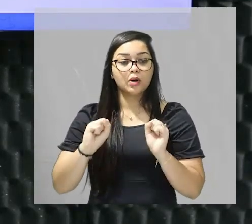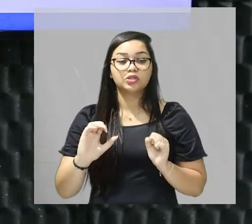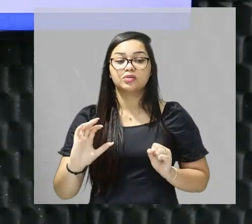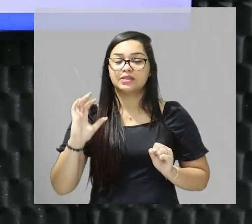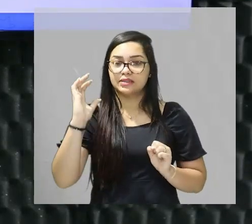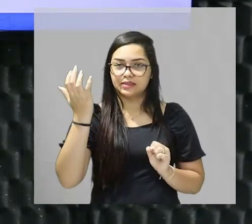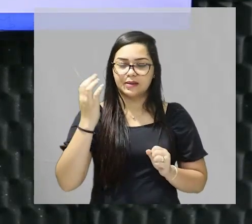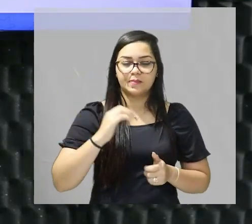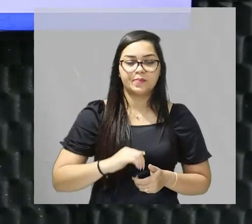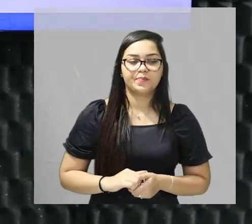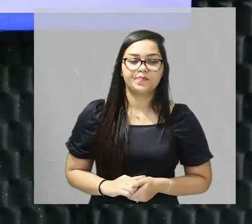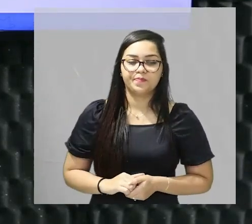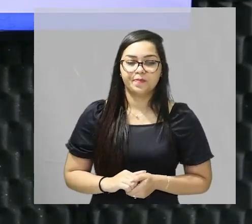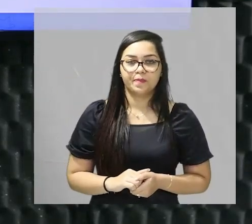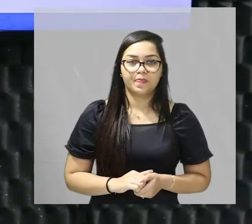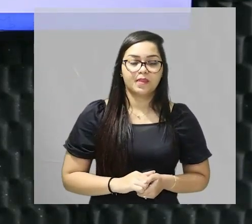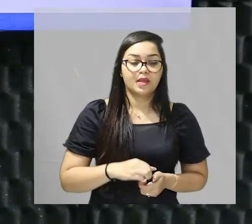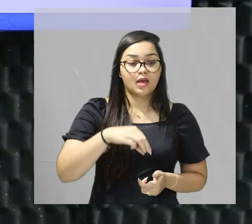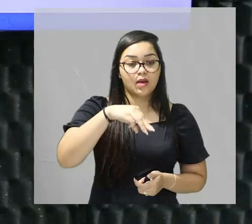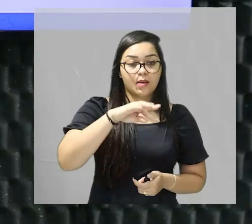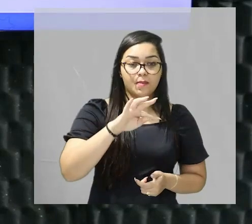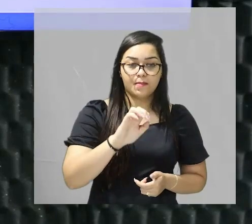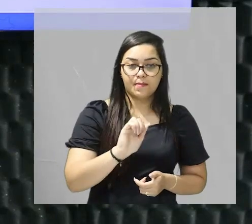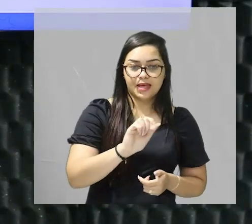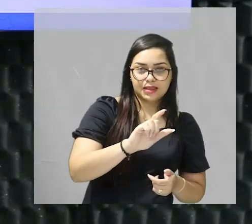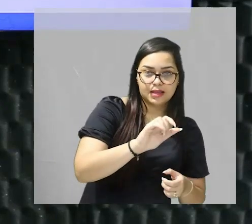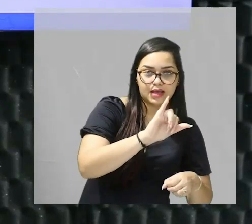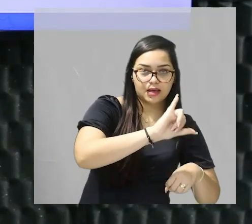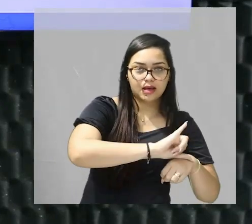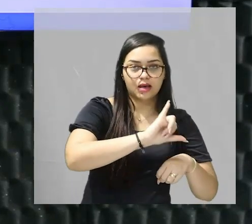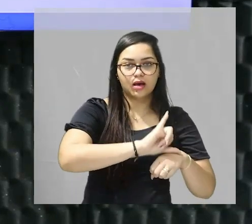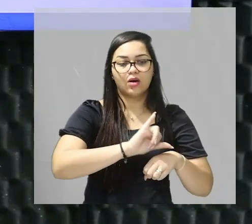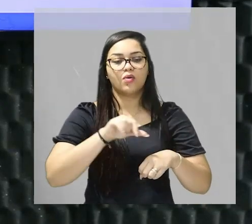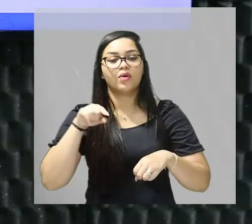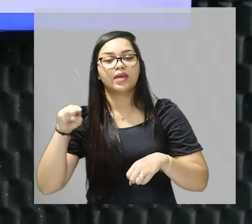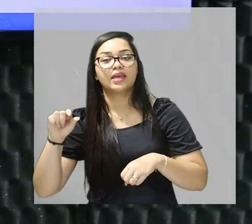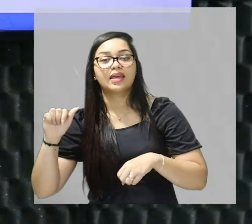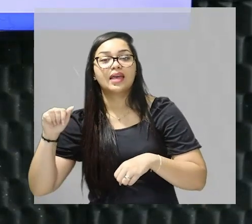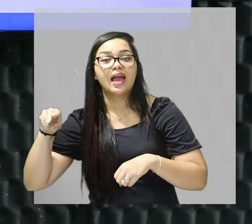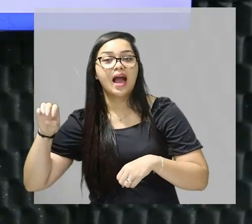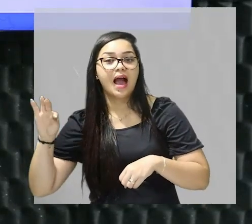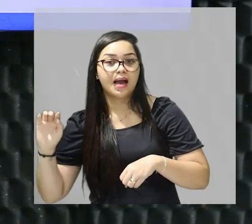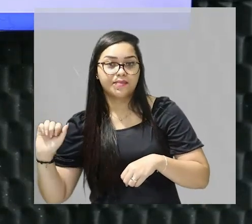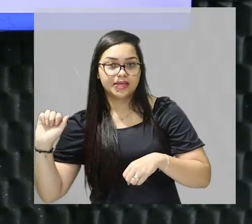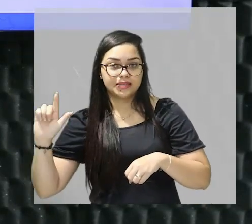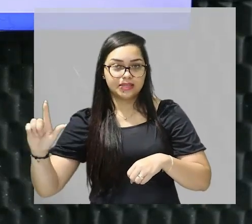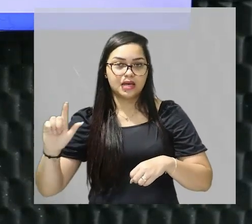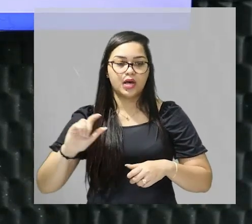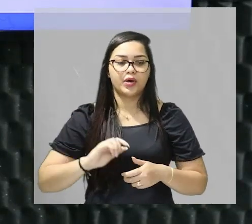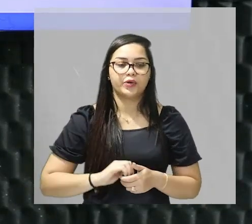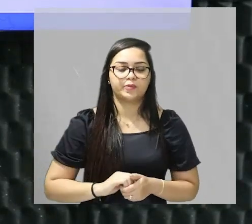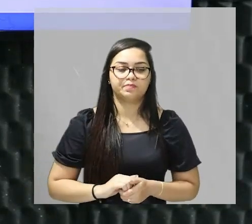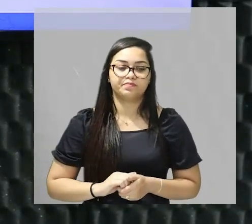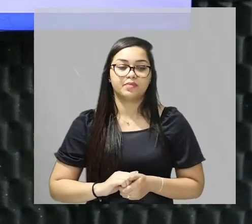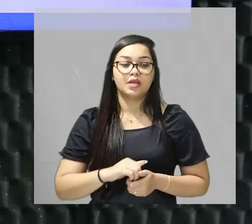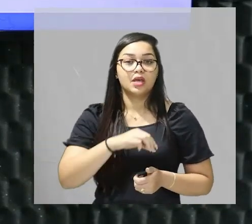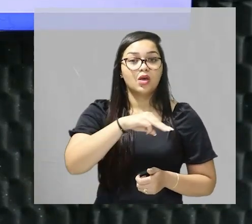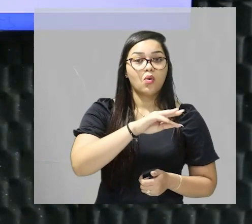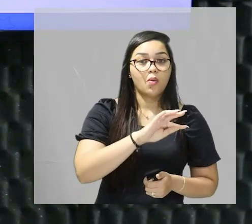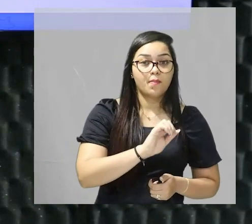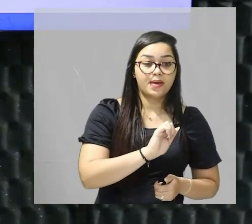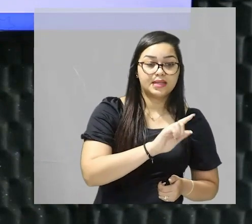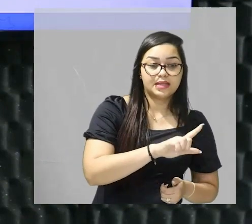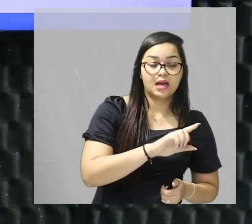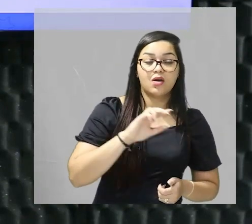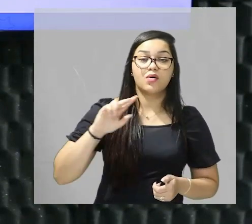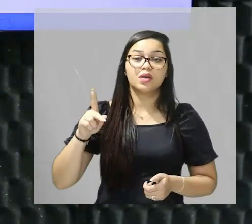pode ocorrer entre, e aqui essa informação ela é extremamente importante, um metal e um